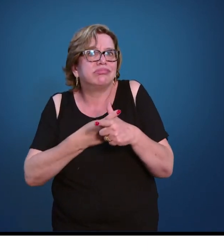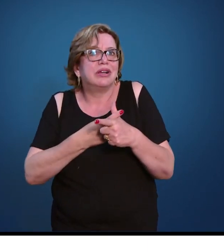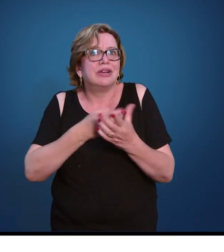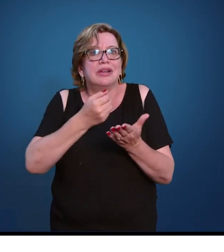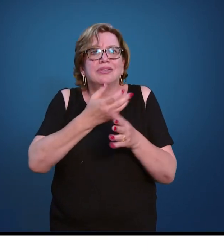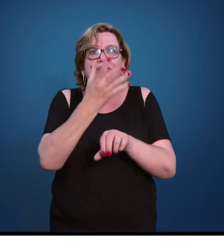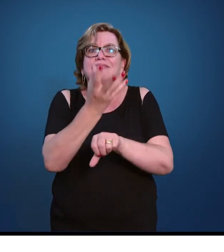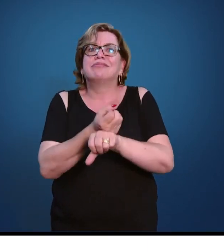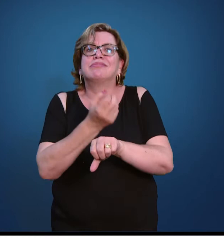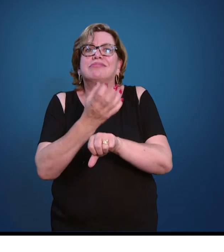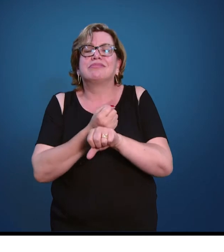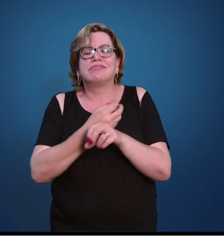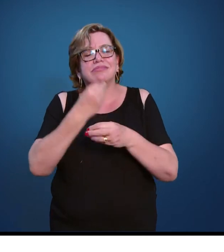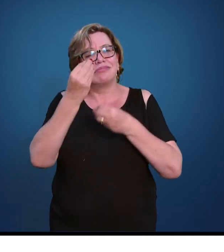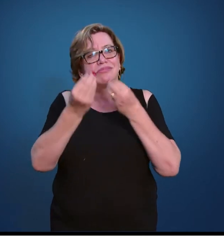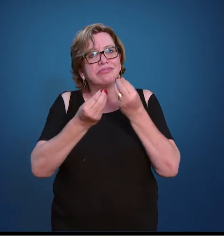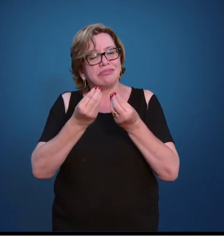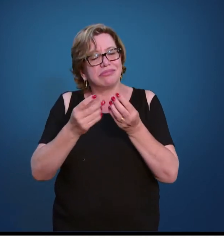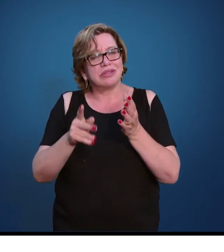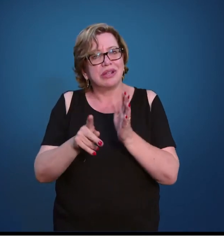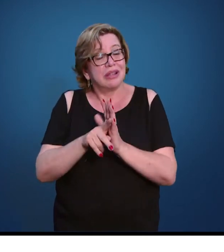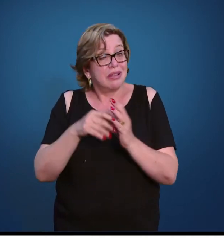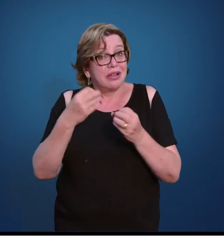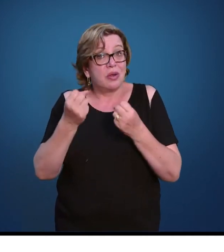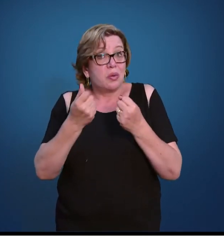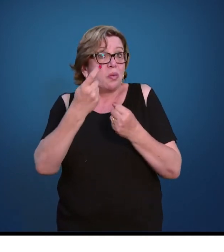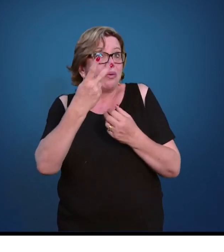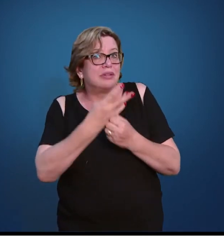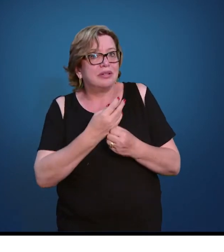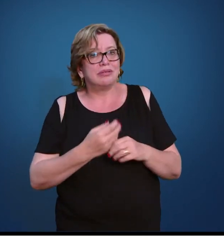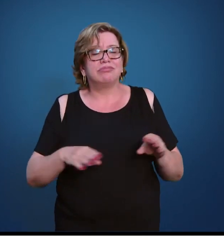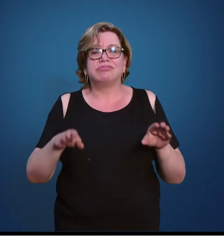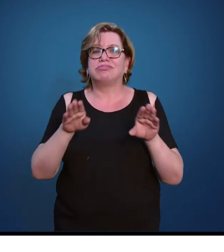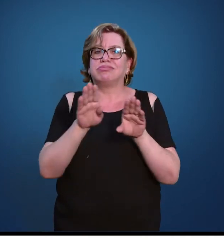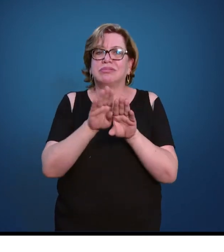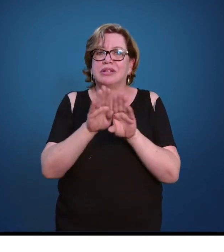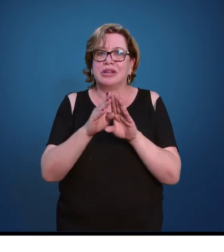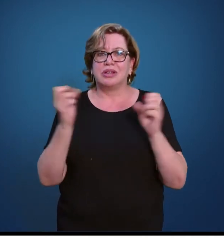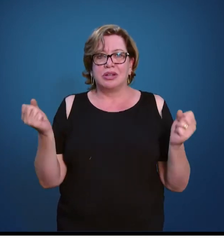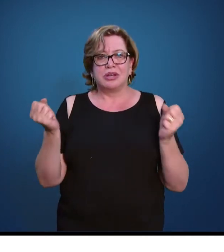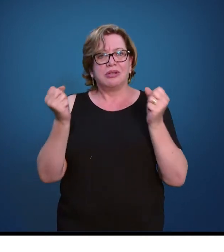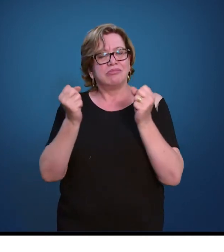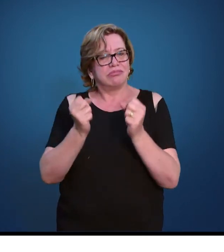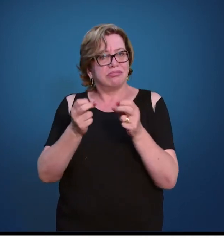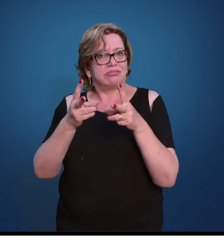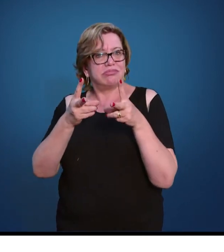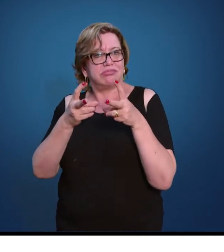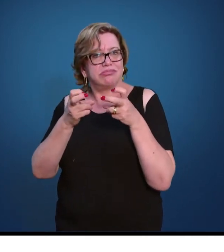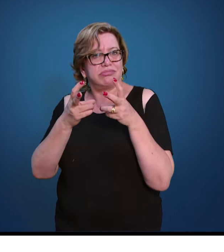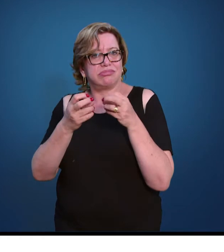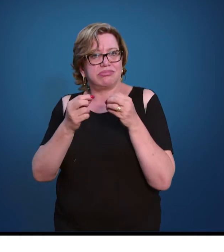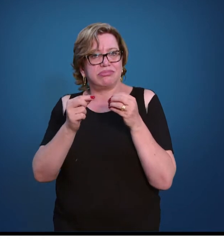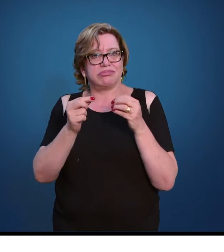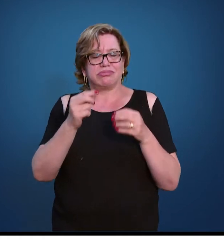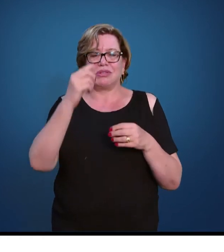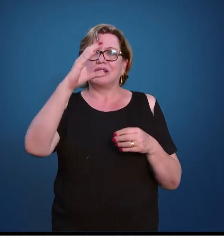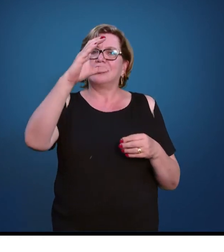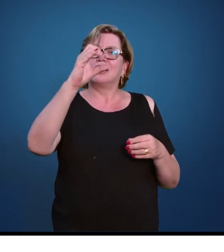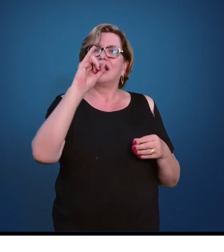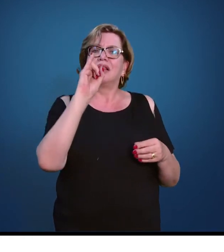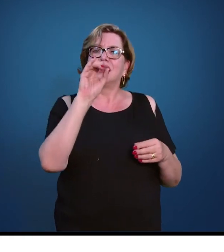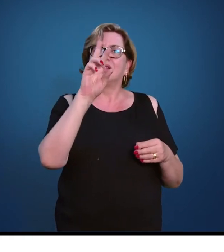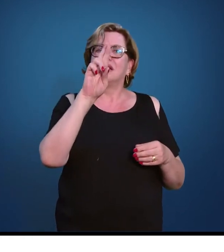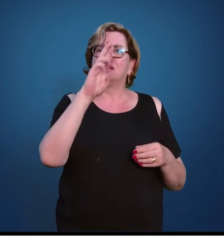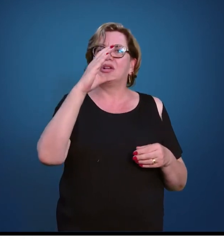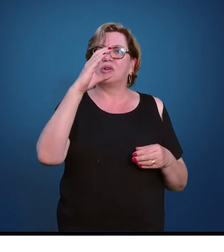ao total do que eu devo no meu passivo. Posso fazer isso em relação ao passivo circulante.